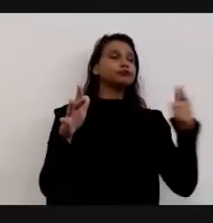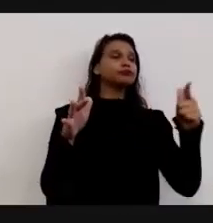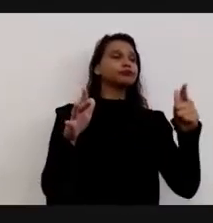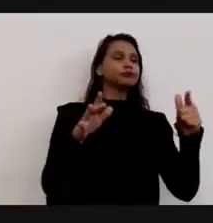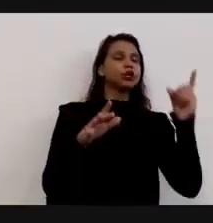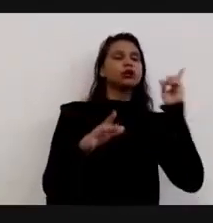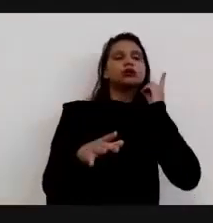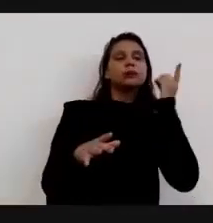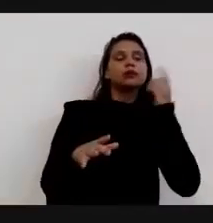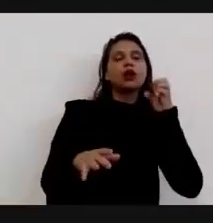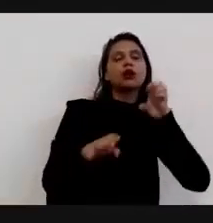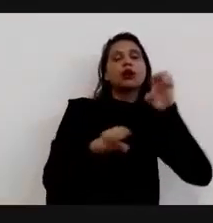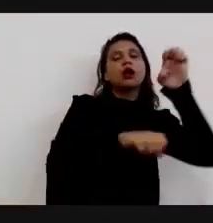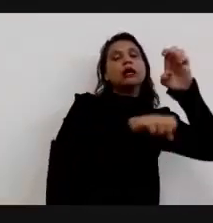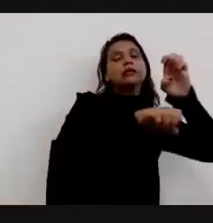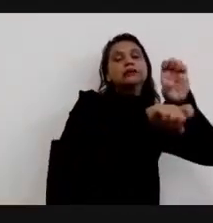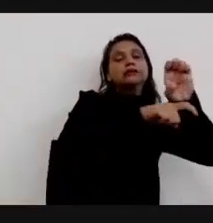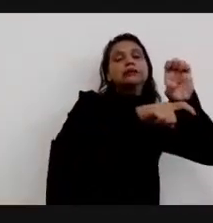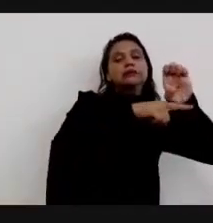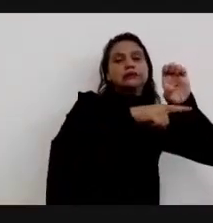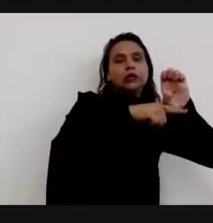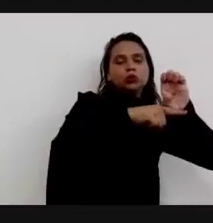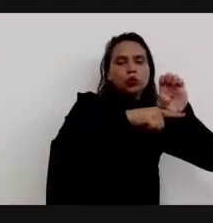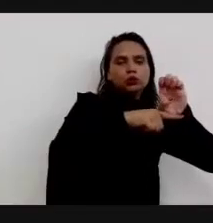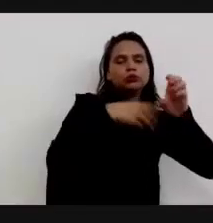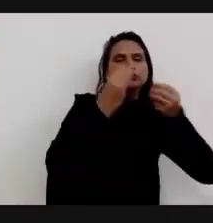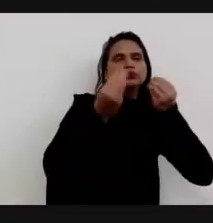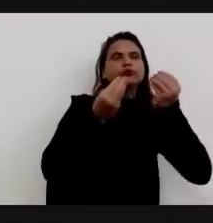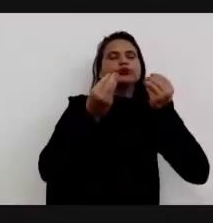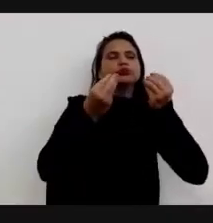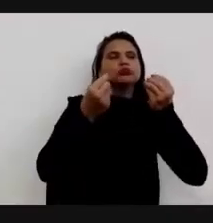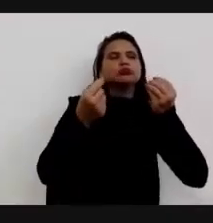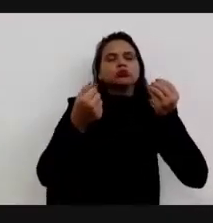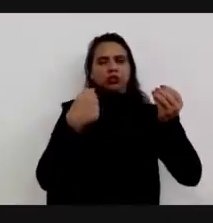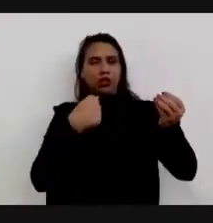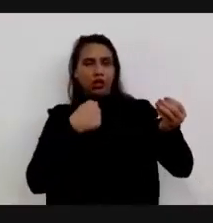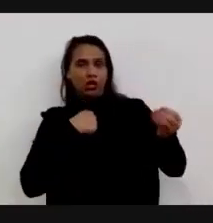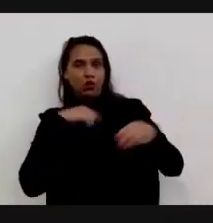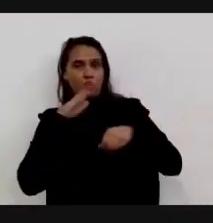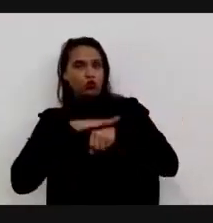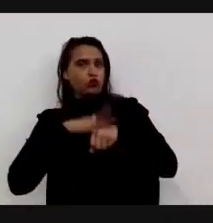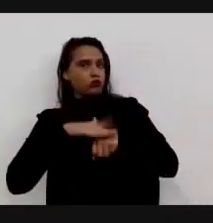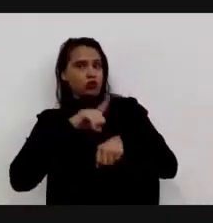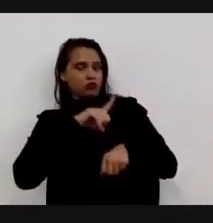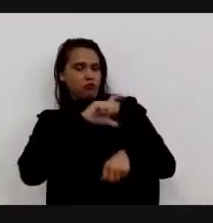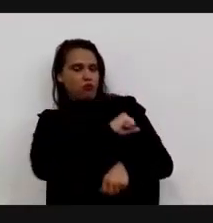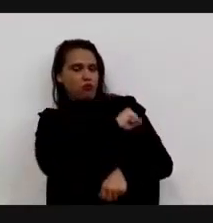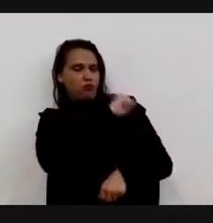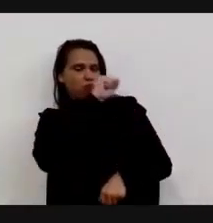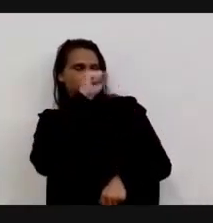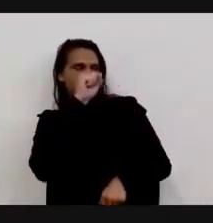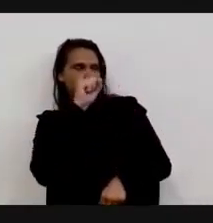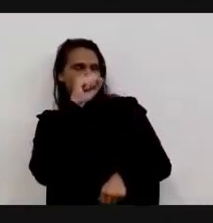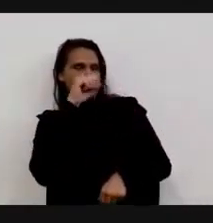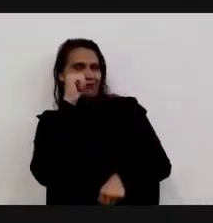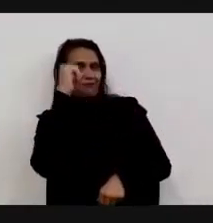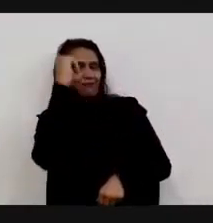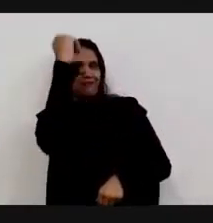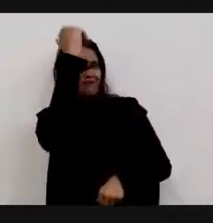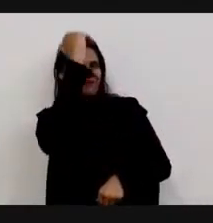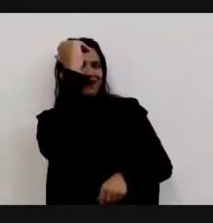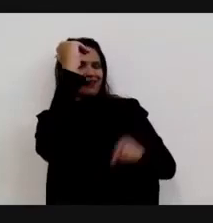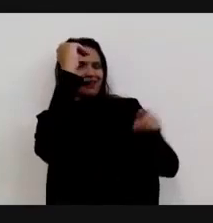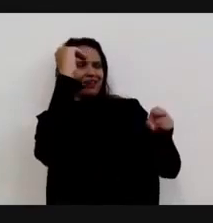mobilização financeira como incumbentes que o adversário não tem. Isso é uma questão sobre a qualidade da